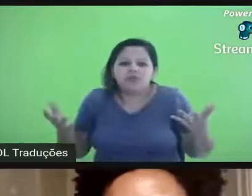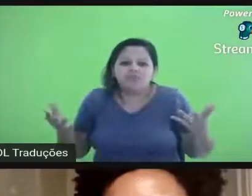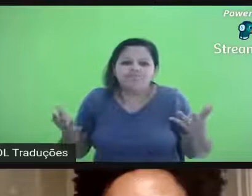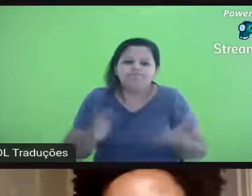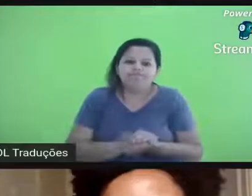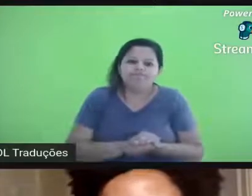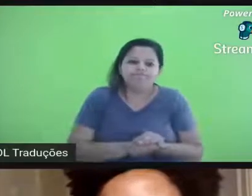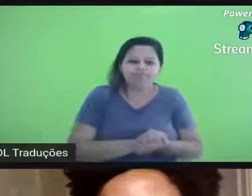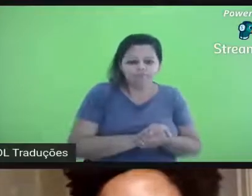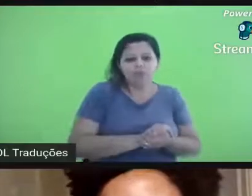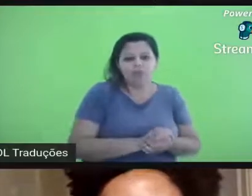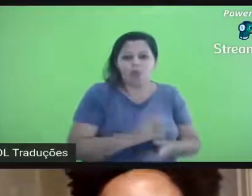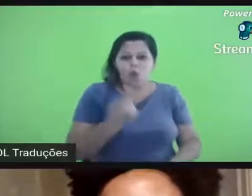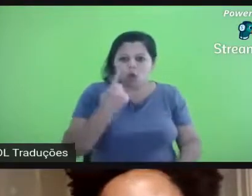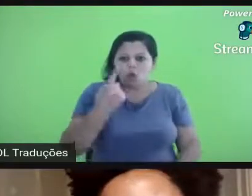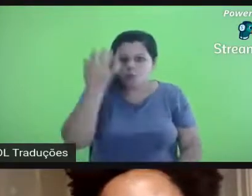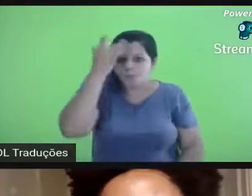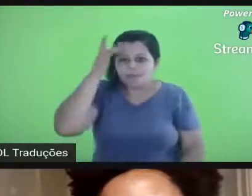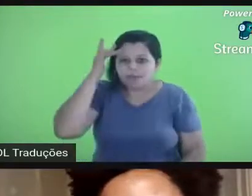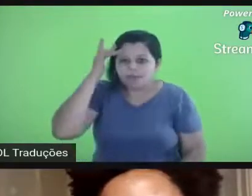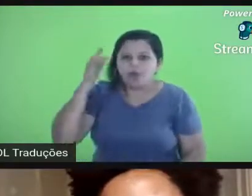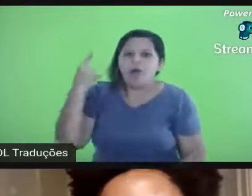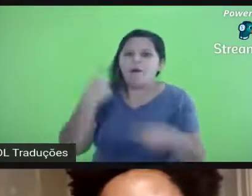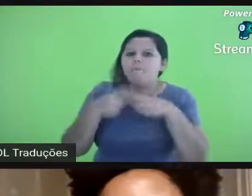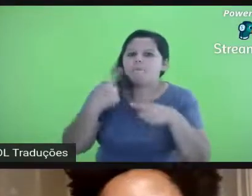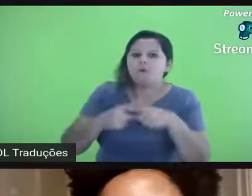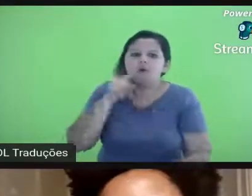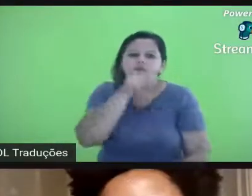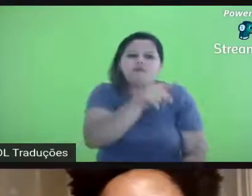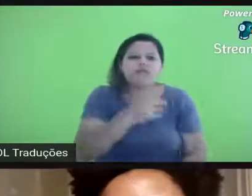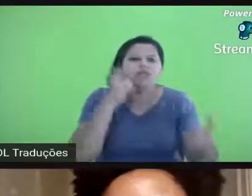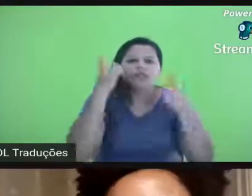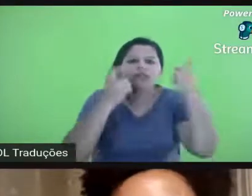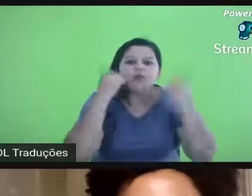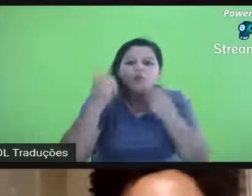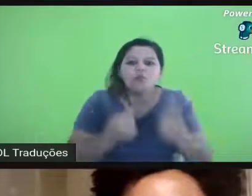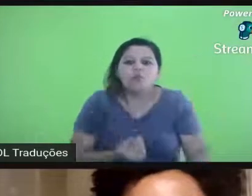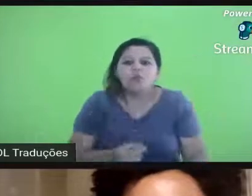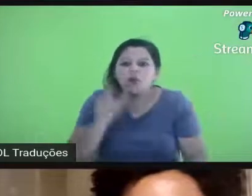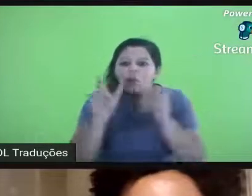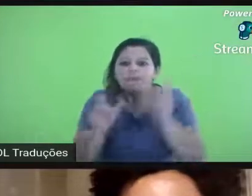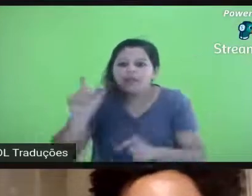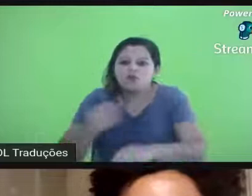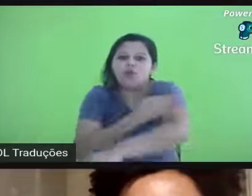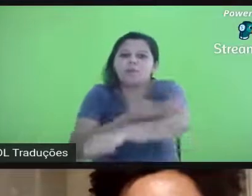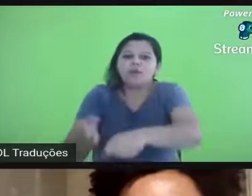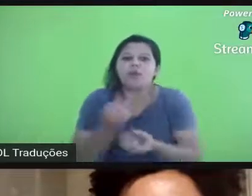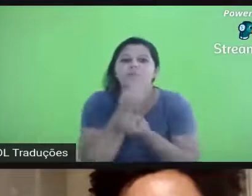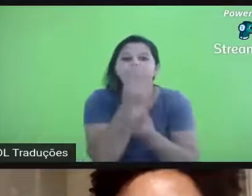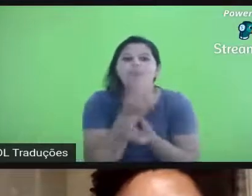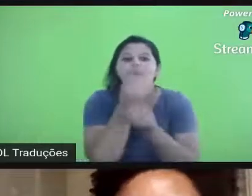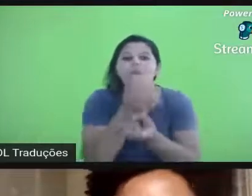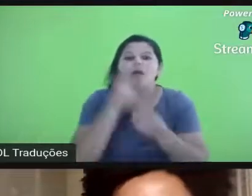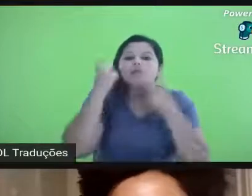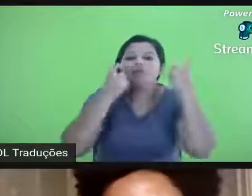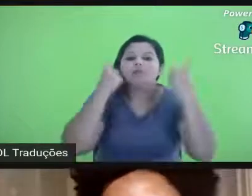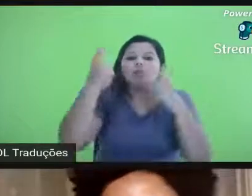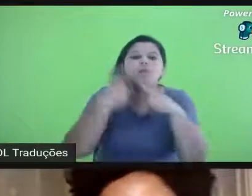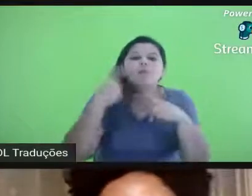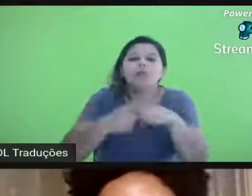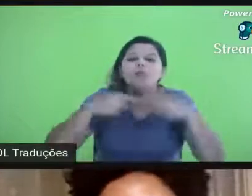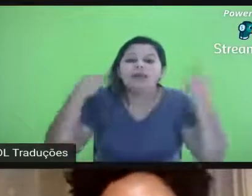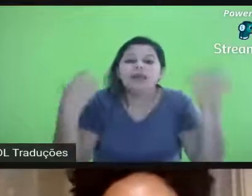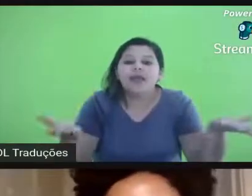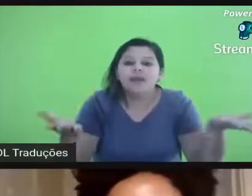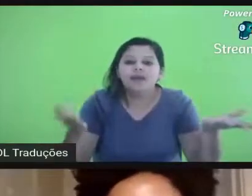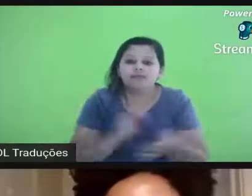Juliana Borges, mas para alguém da plateia, e falou: por que que vocês se importam tanto com o que o homem branco está falando? Para mim, isso foi um dos maiores tapas na